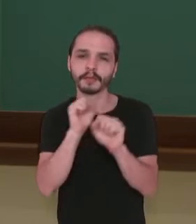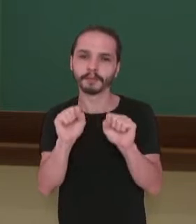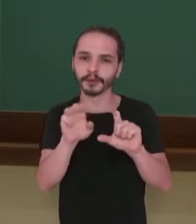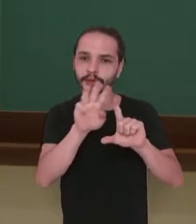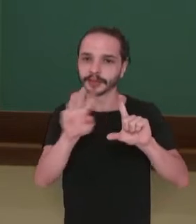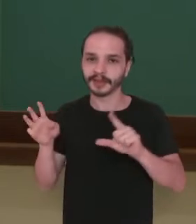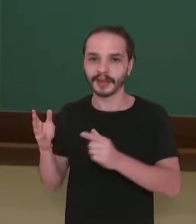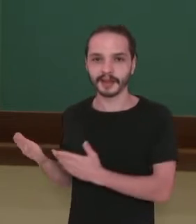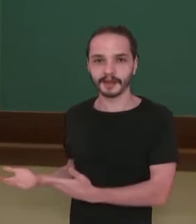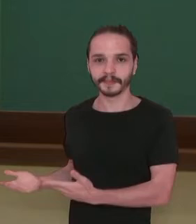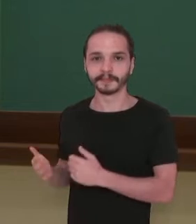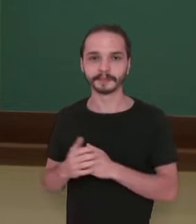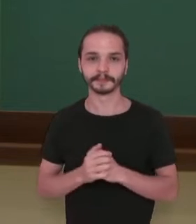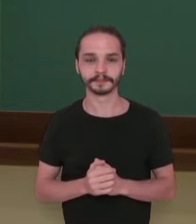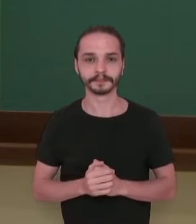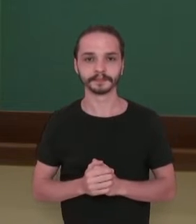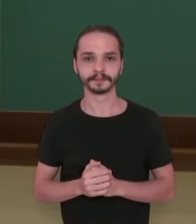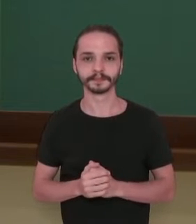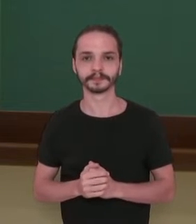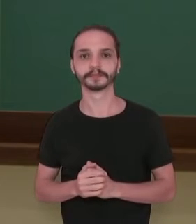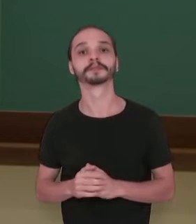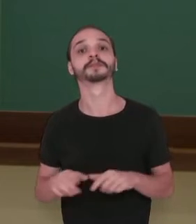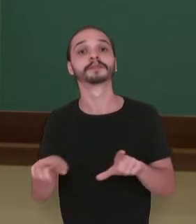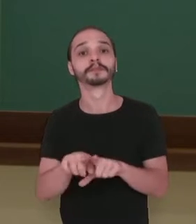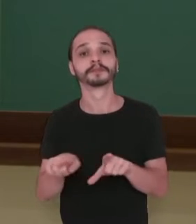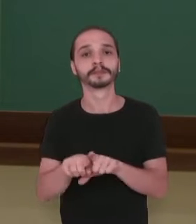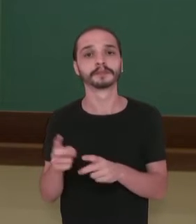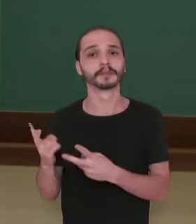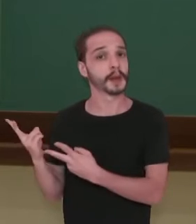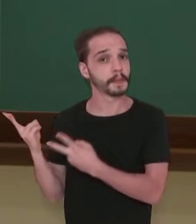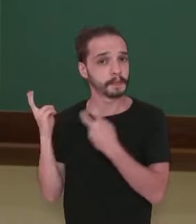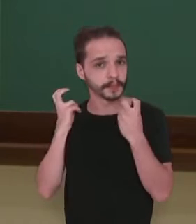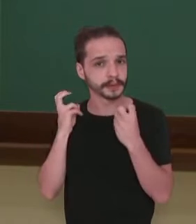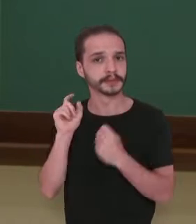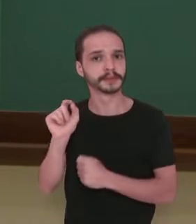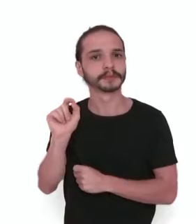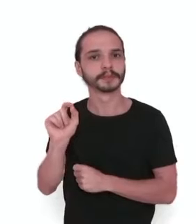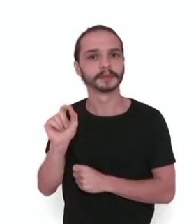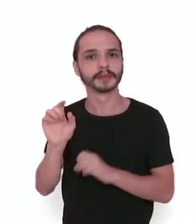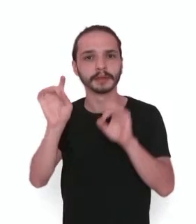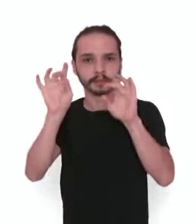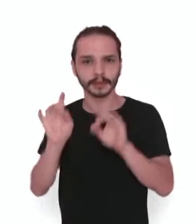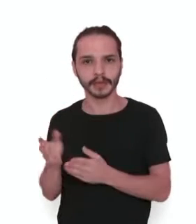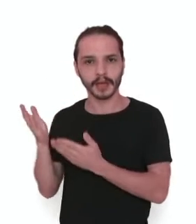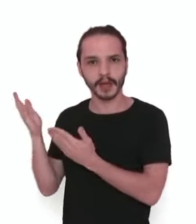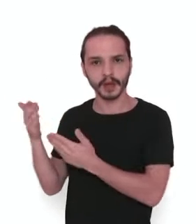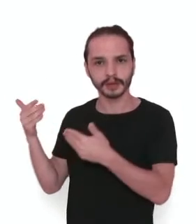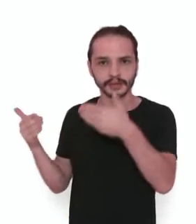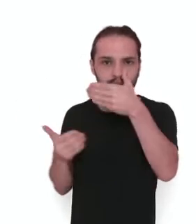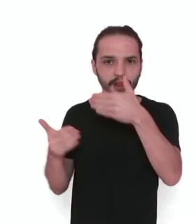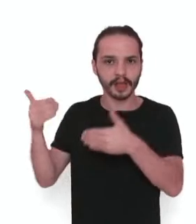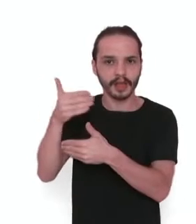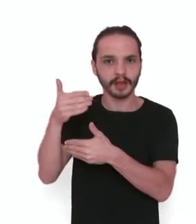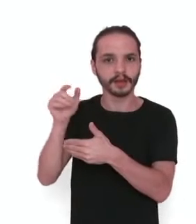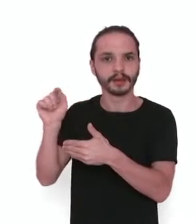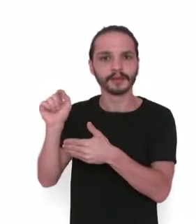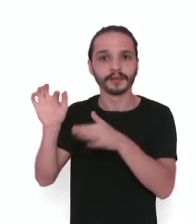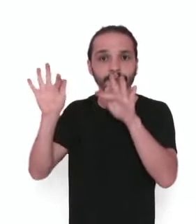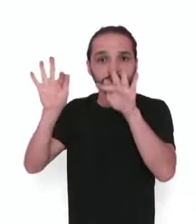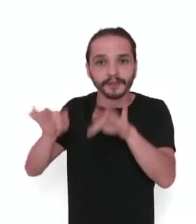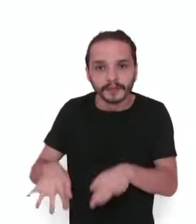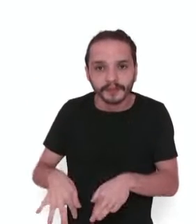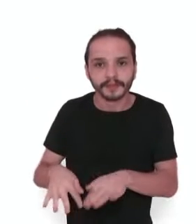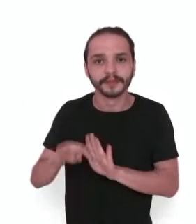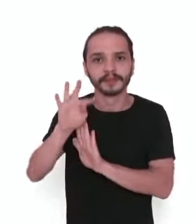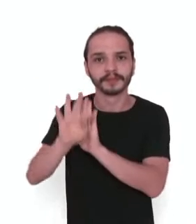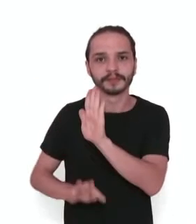para vocês. Ok? E percebam também aqui, em especial nesse slide aqui que termina, né, o nosso texto,